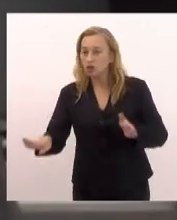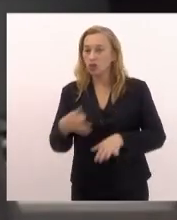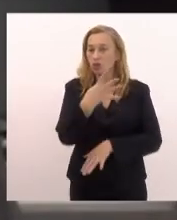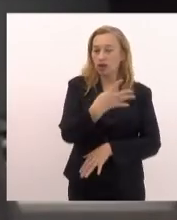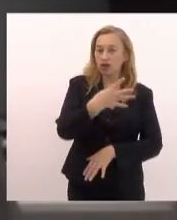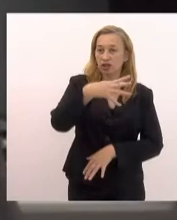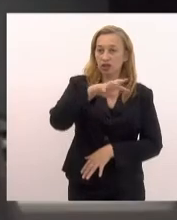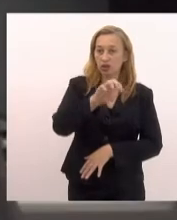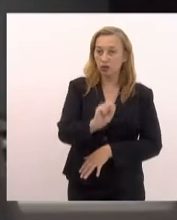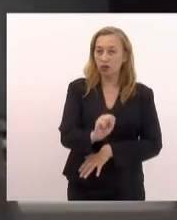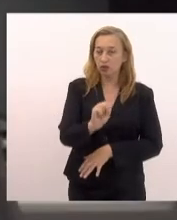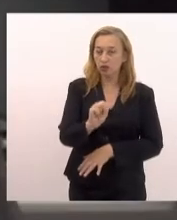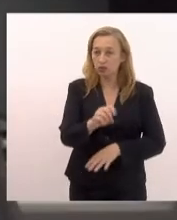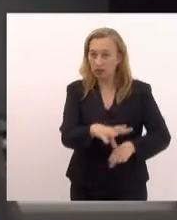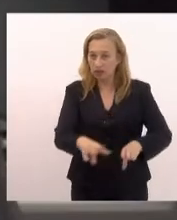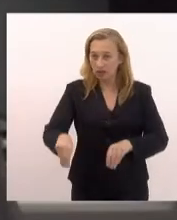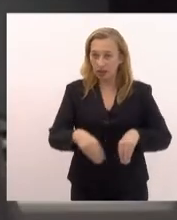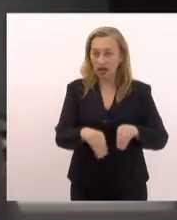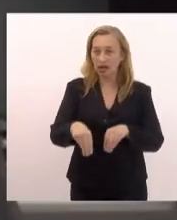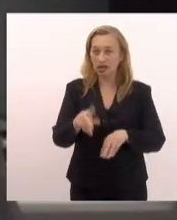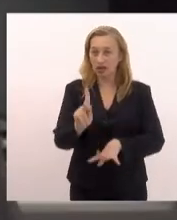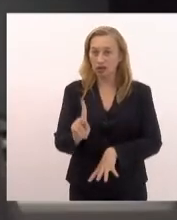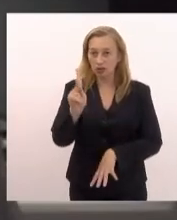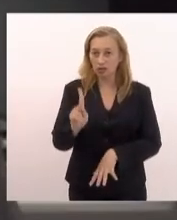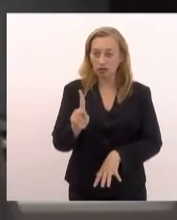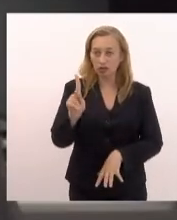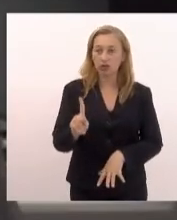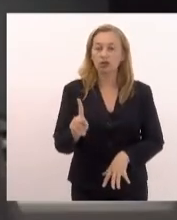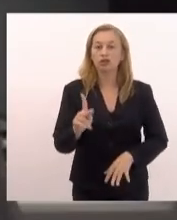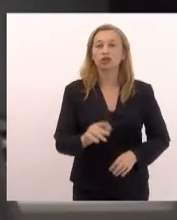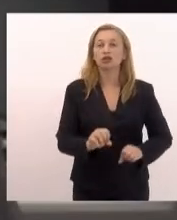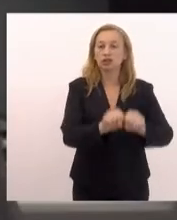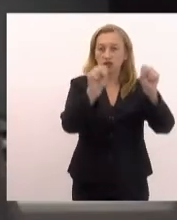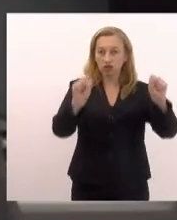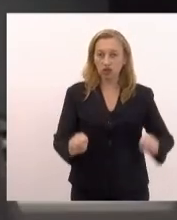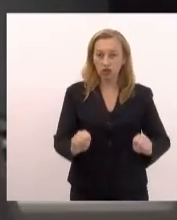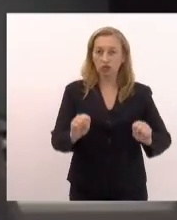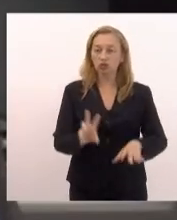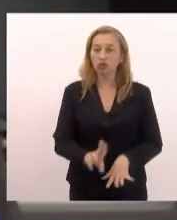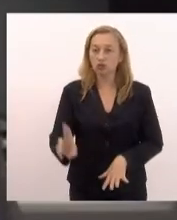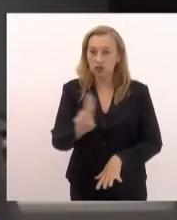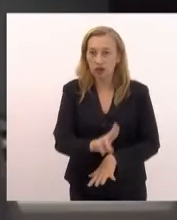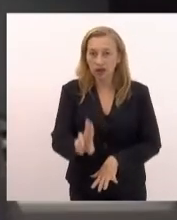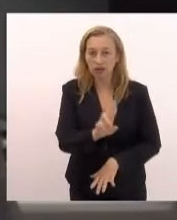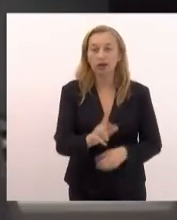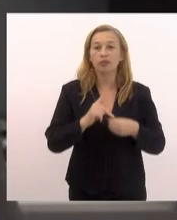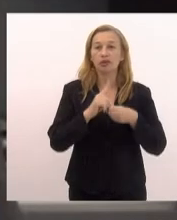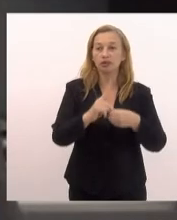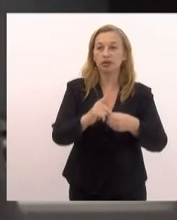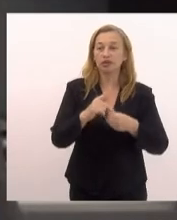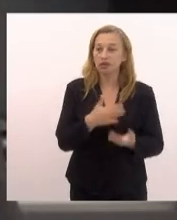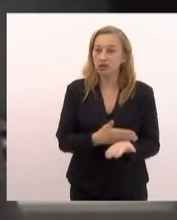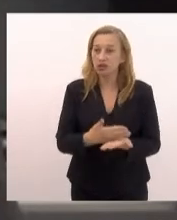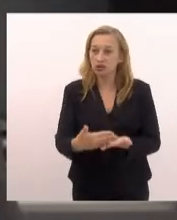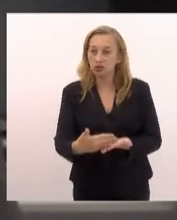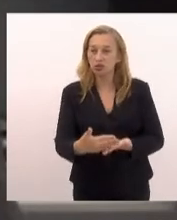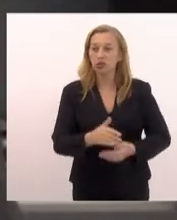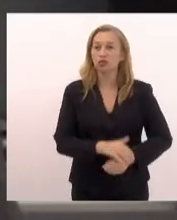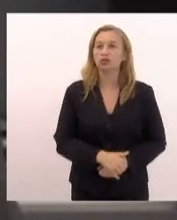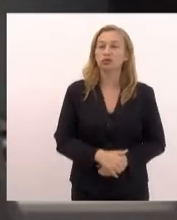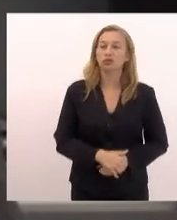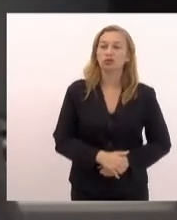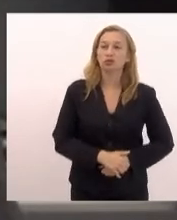de trecho terrestre, além do sistema de utilidades. A Petrobras iniciou hoje os